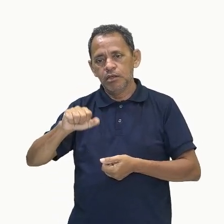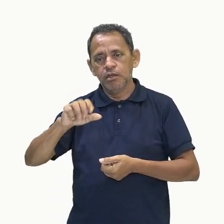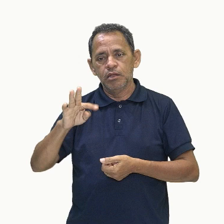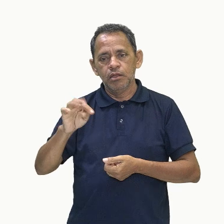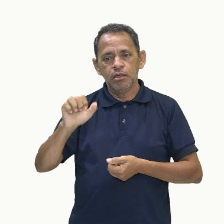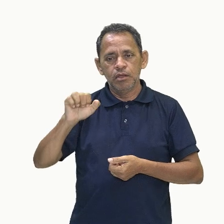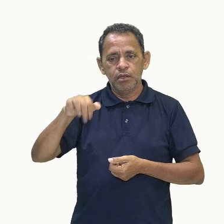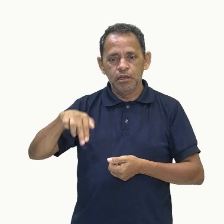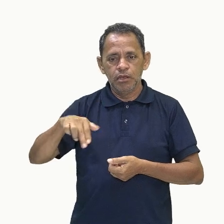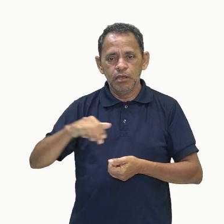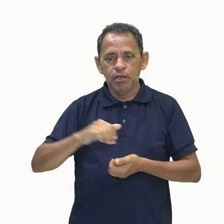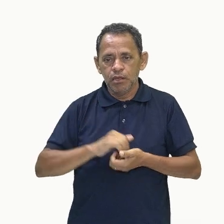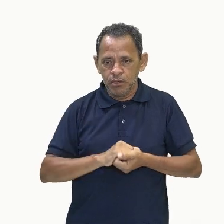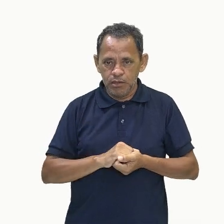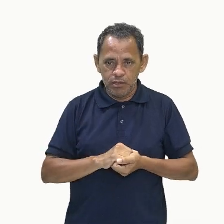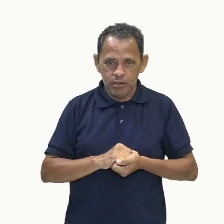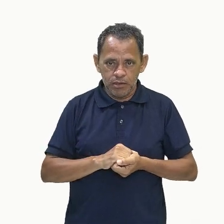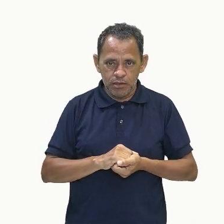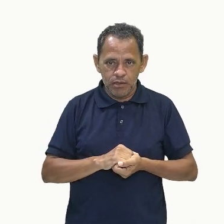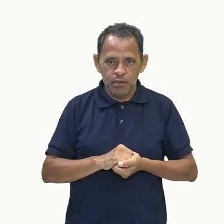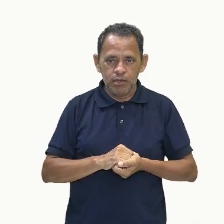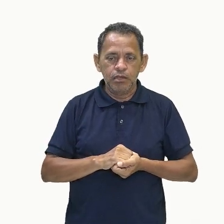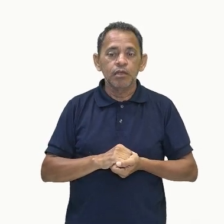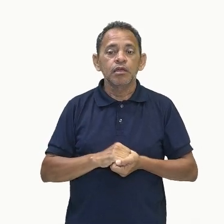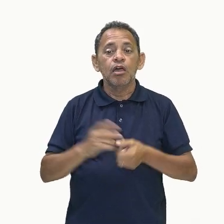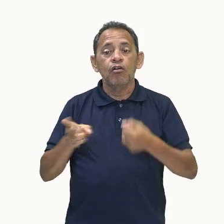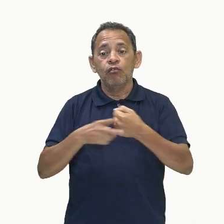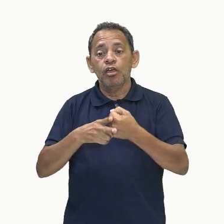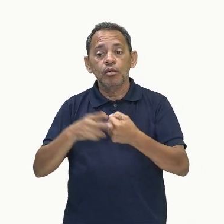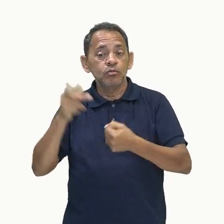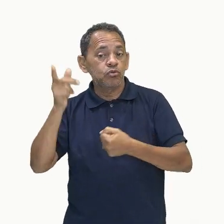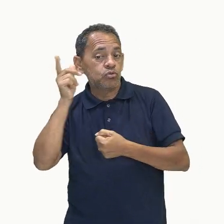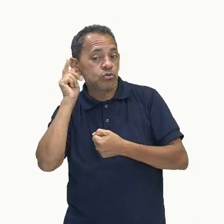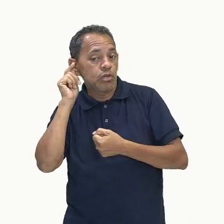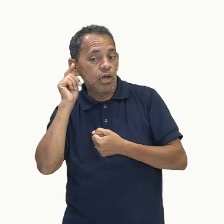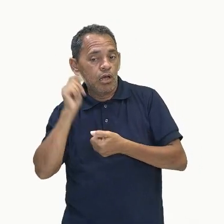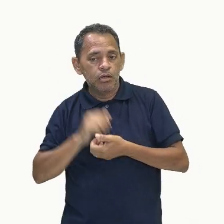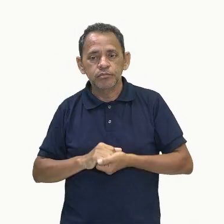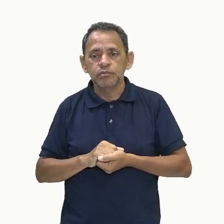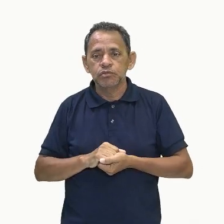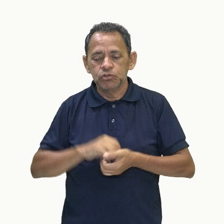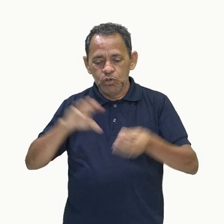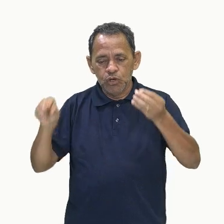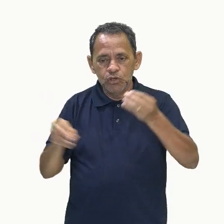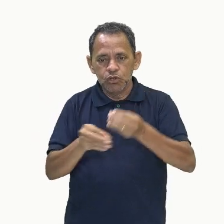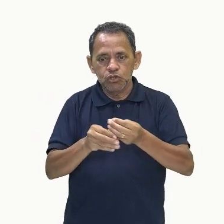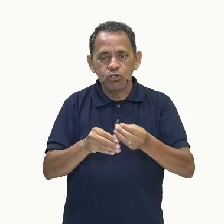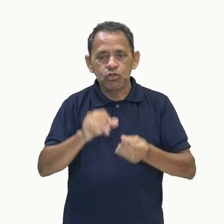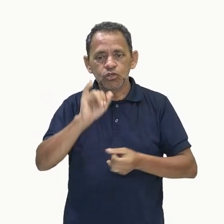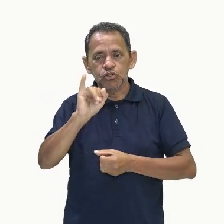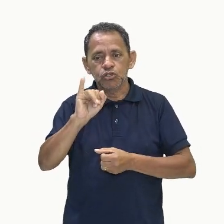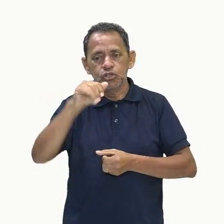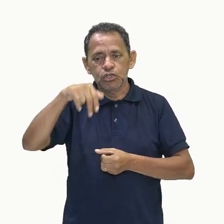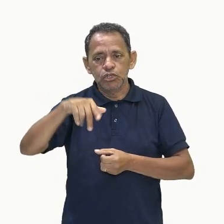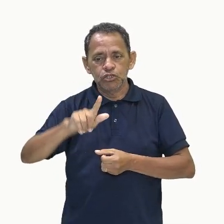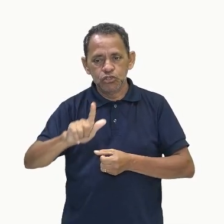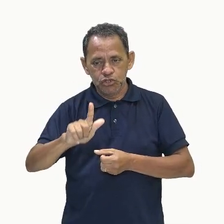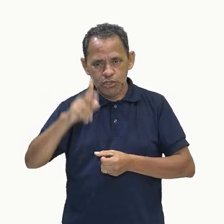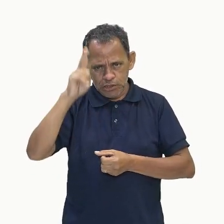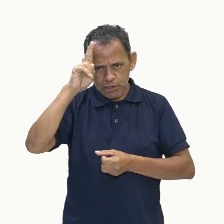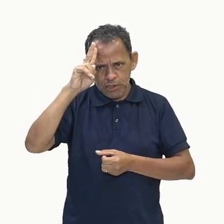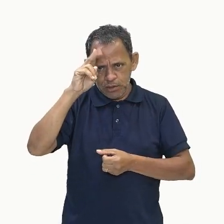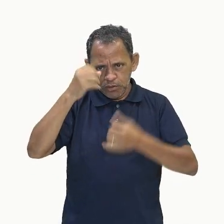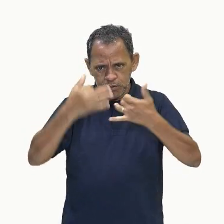escutar. Listen, escutar. E aqui eu tenho o ing, como eu falei para vocês, é o nosso gerúndio, né?